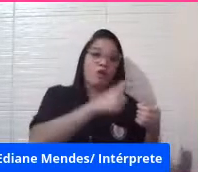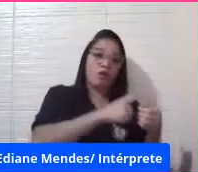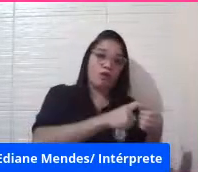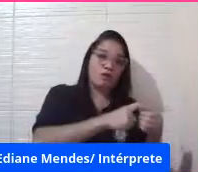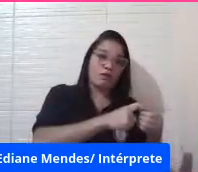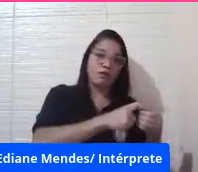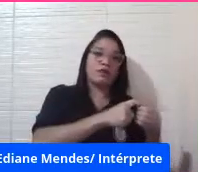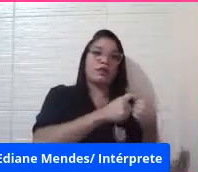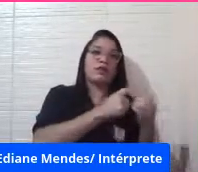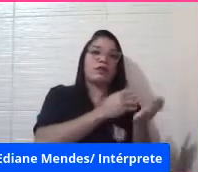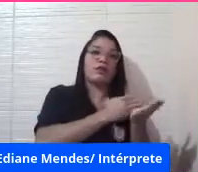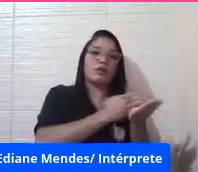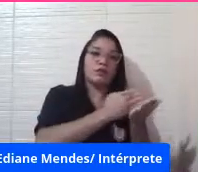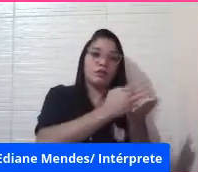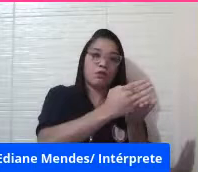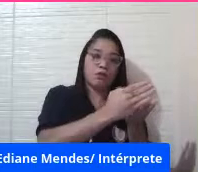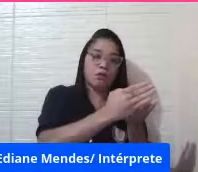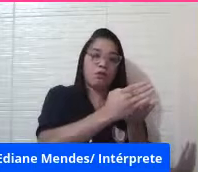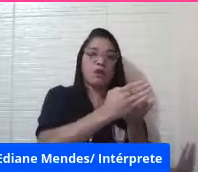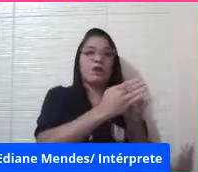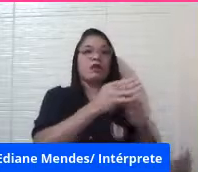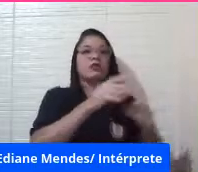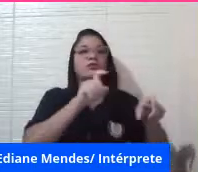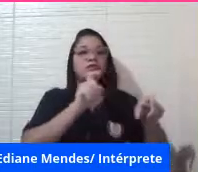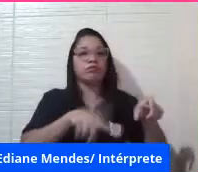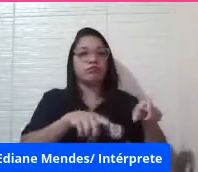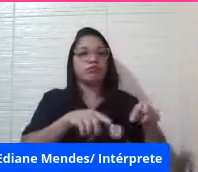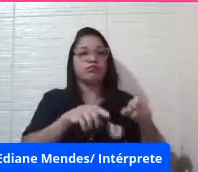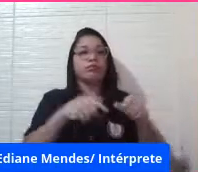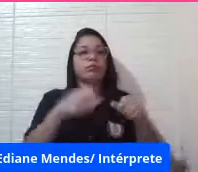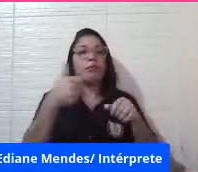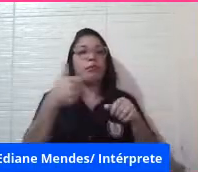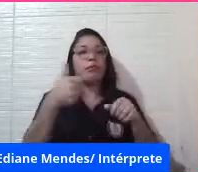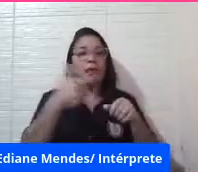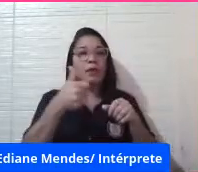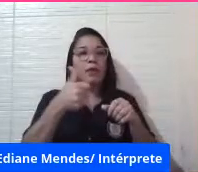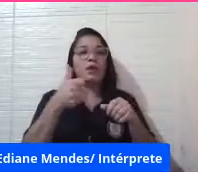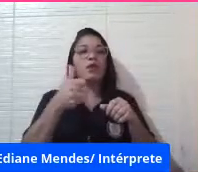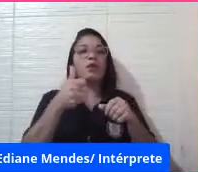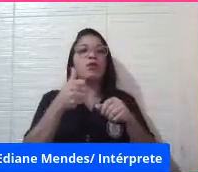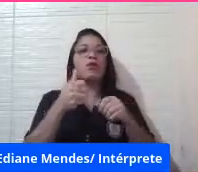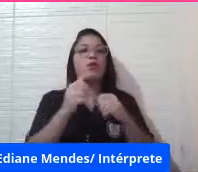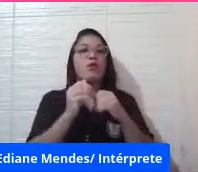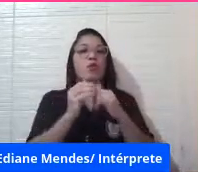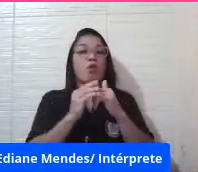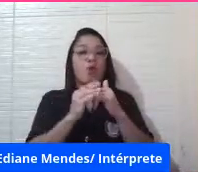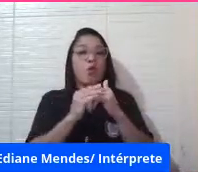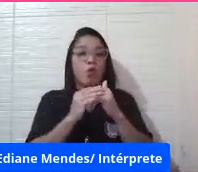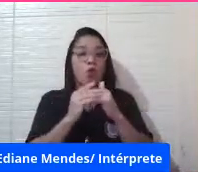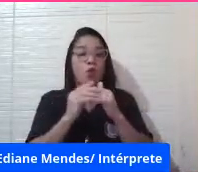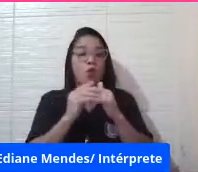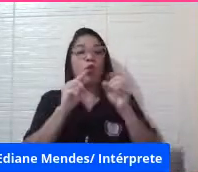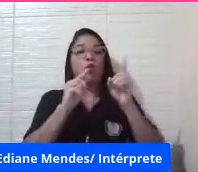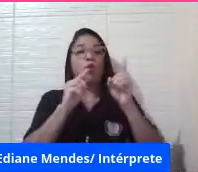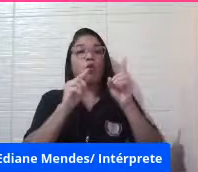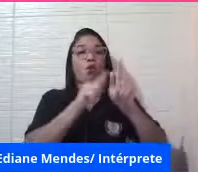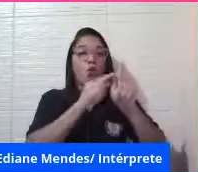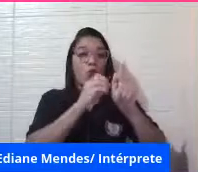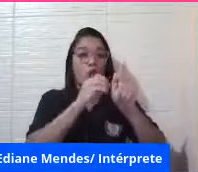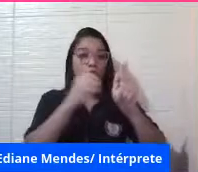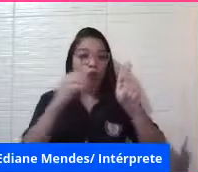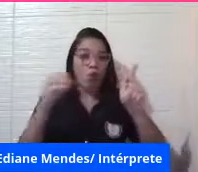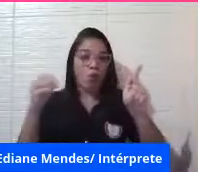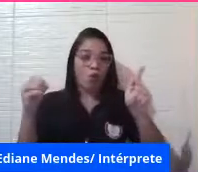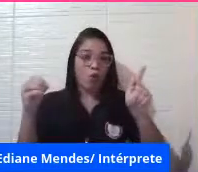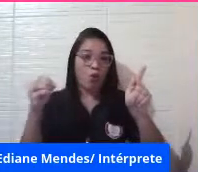no começo da palestra, a gente mandou você clicar lá no Google, botar Download Design Spark Mechanical, e depois a gente